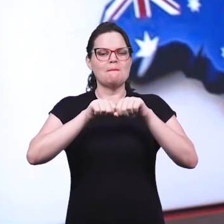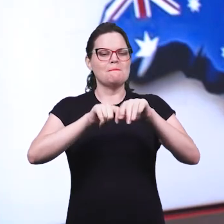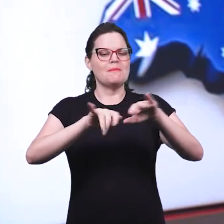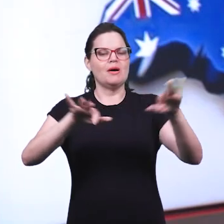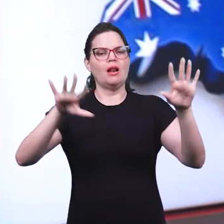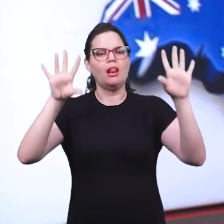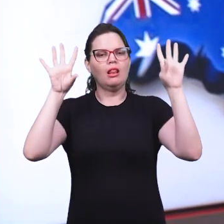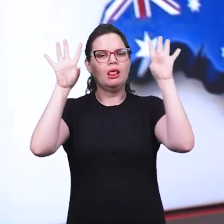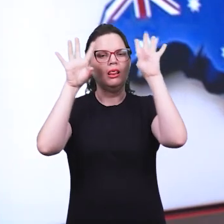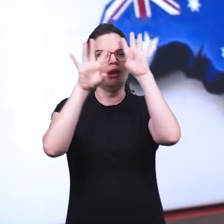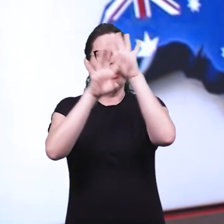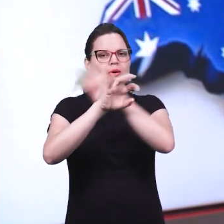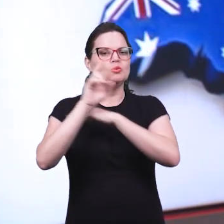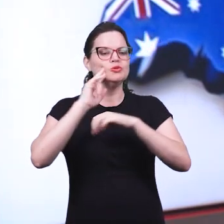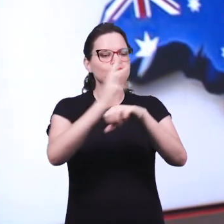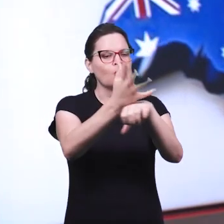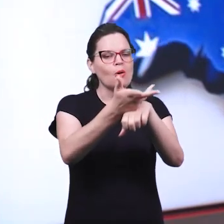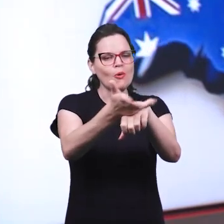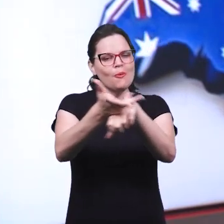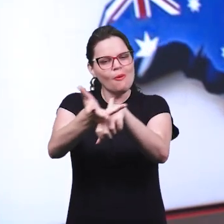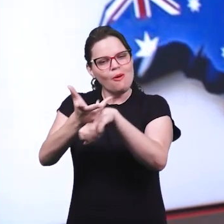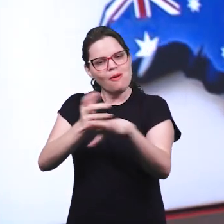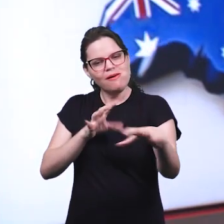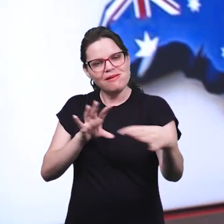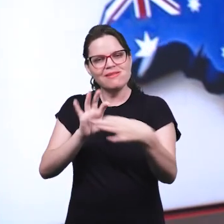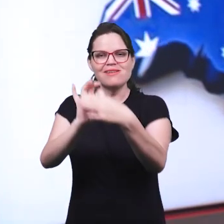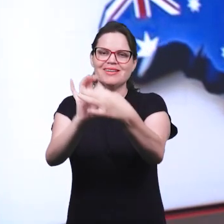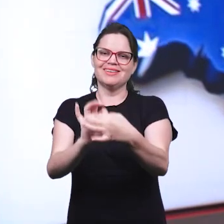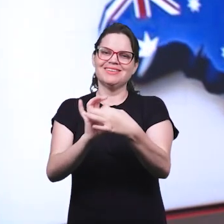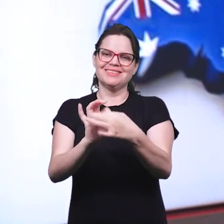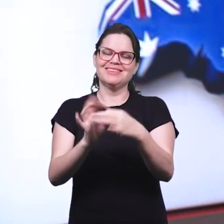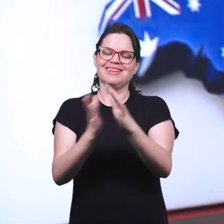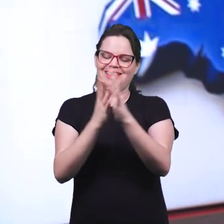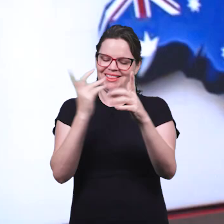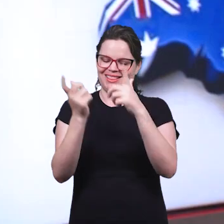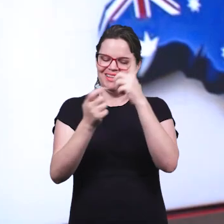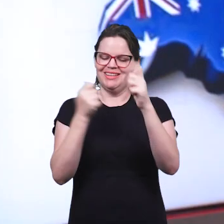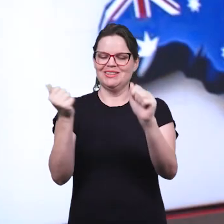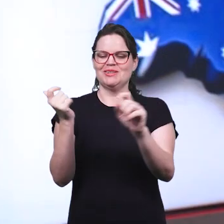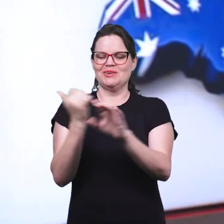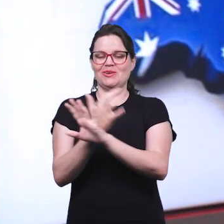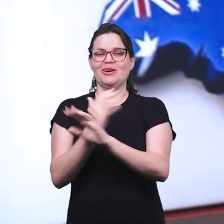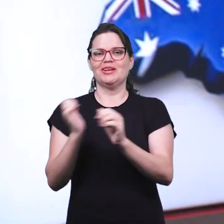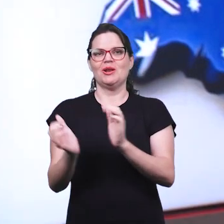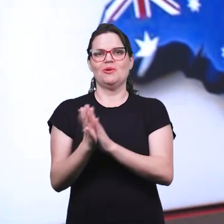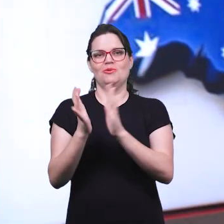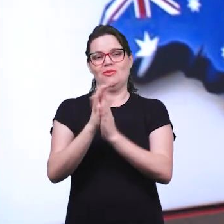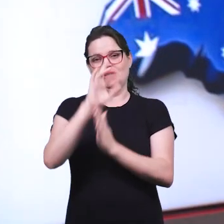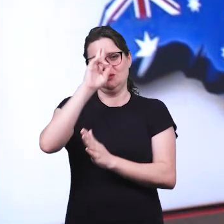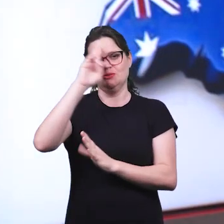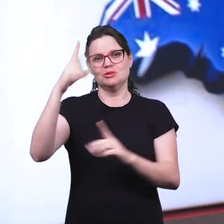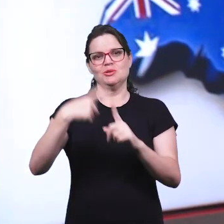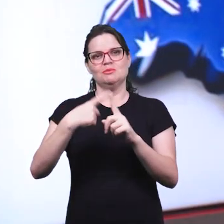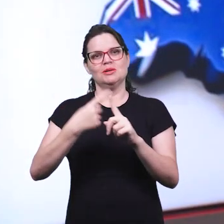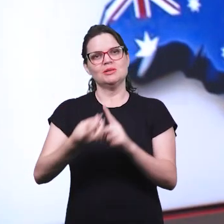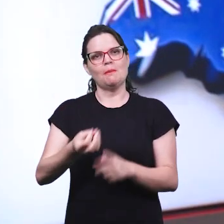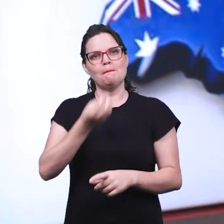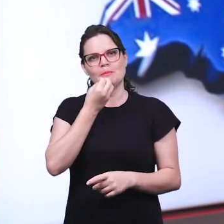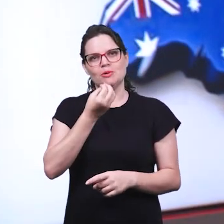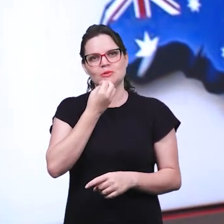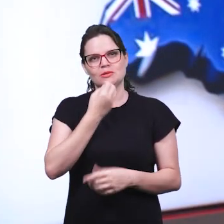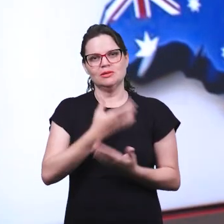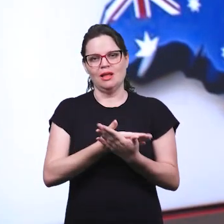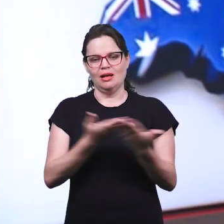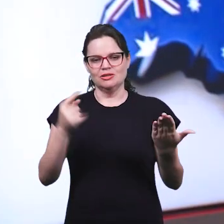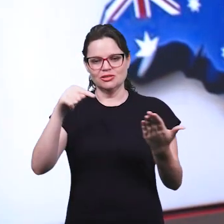dispersos. Louvado seja o Senhor e agradeço por essa oportunidade de estar